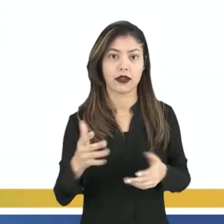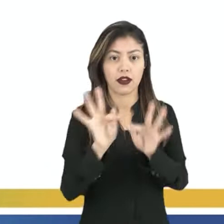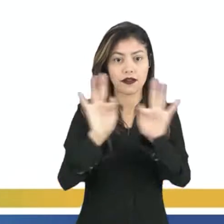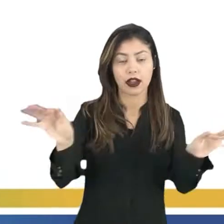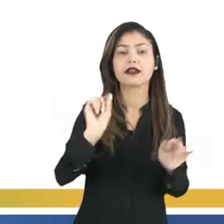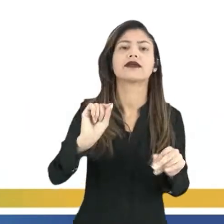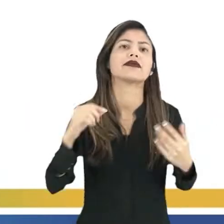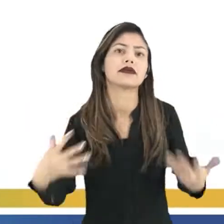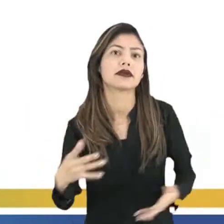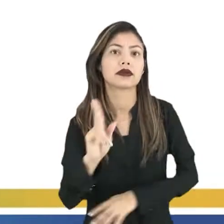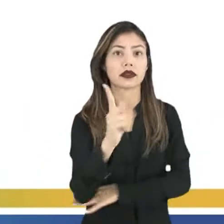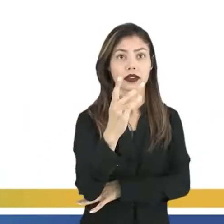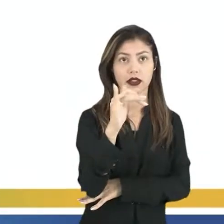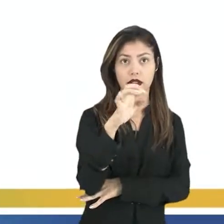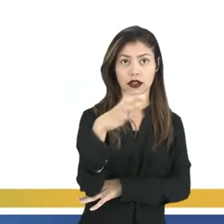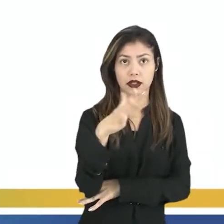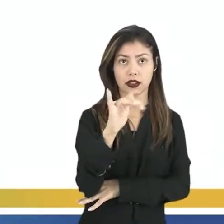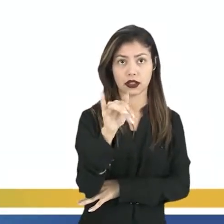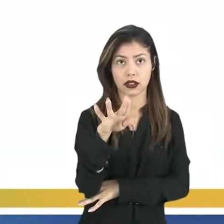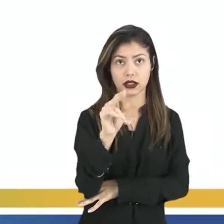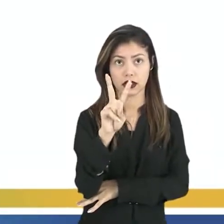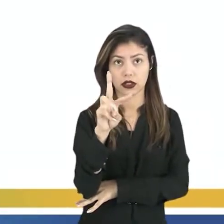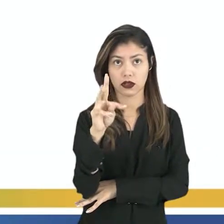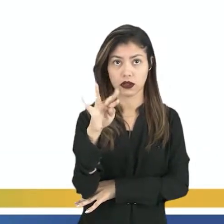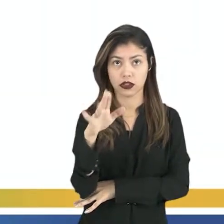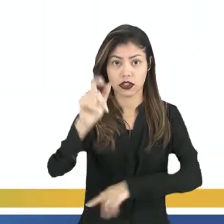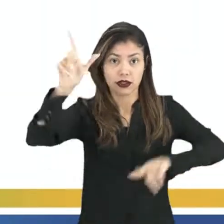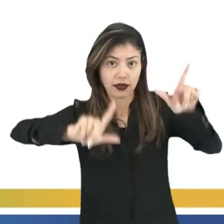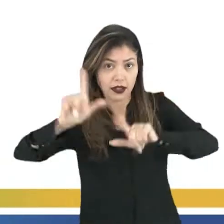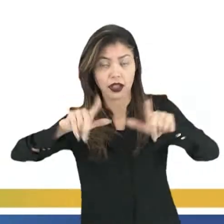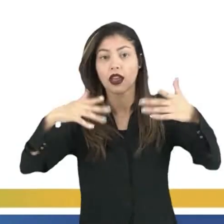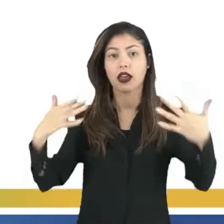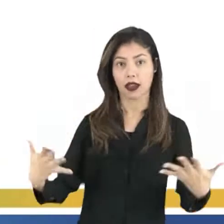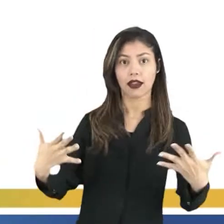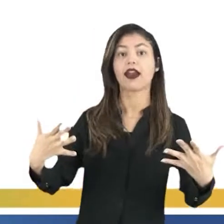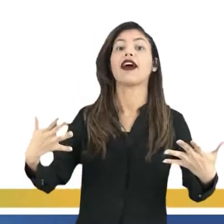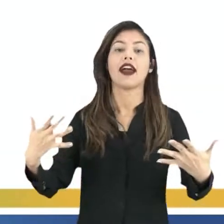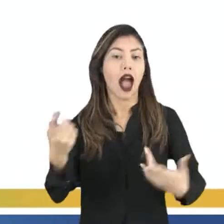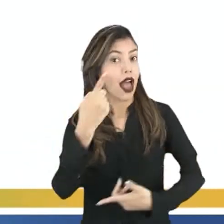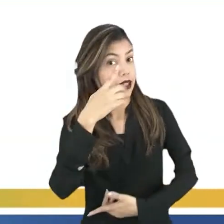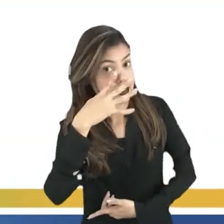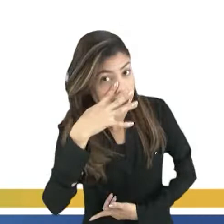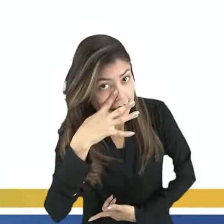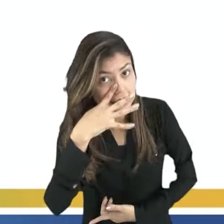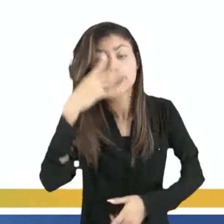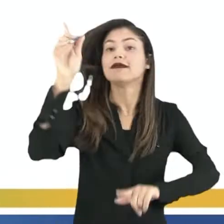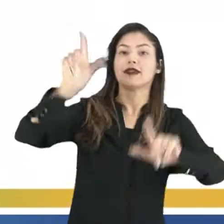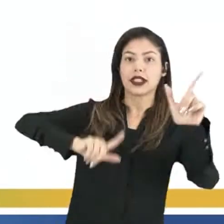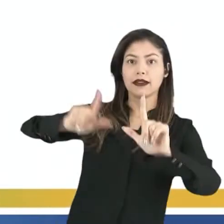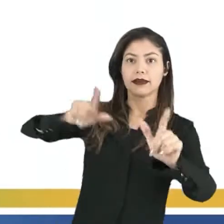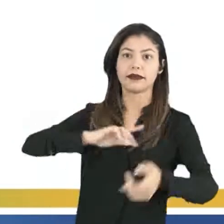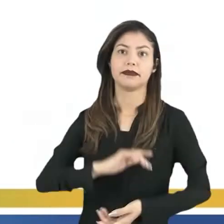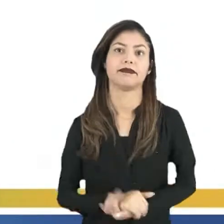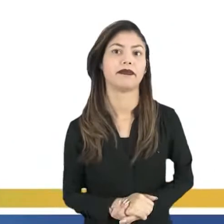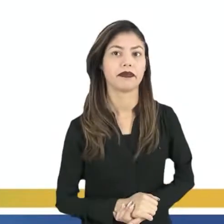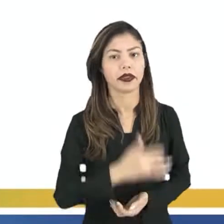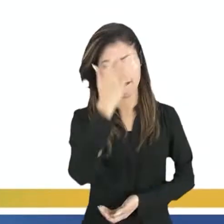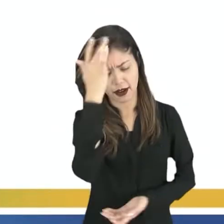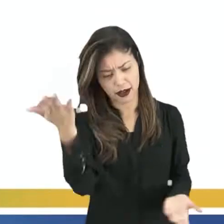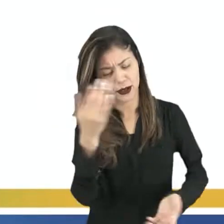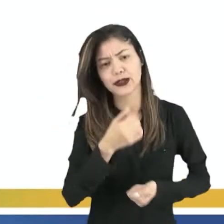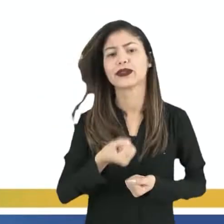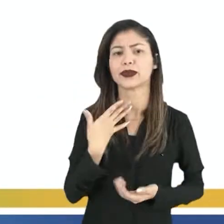frase é he is watching TV. Ele está assistindo TV. É fácil,